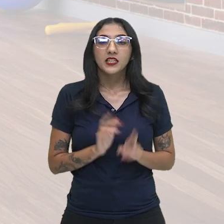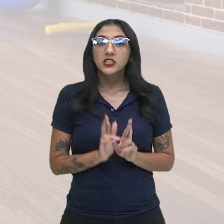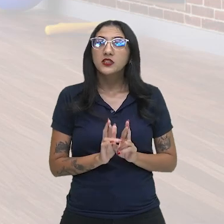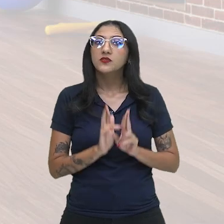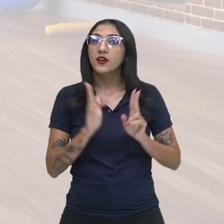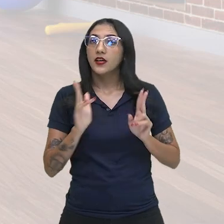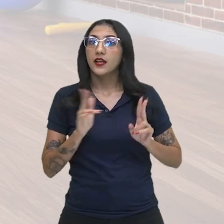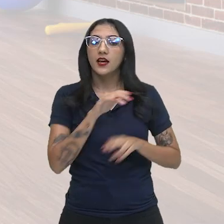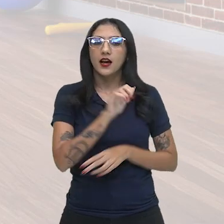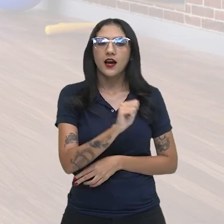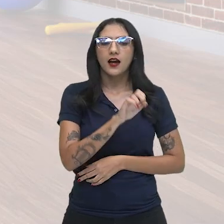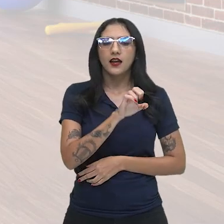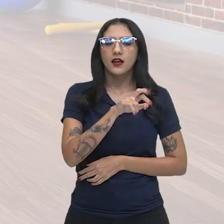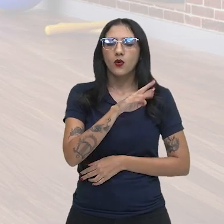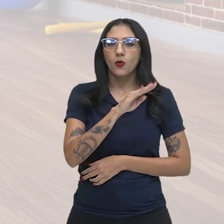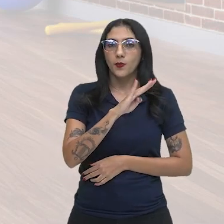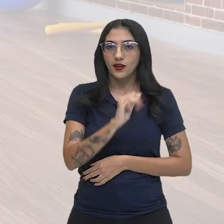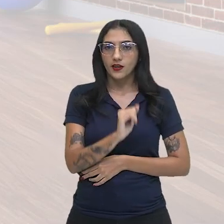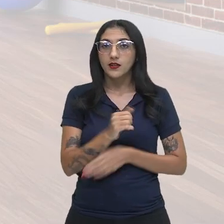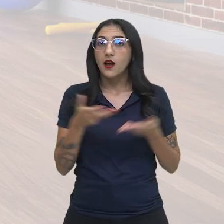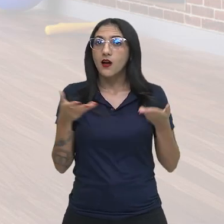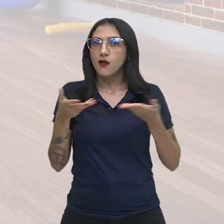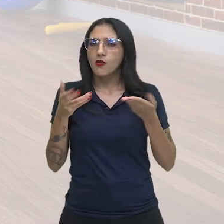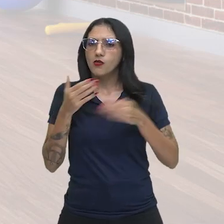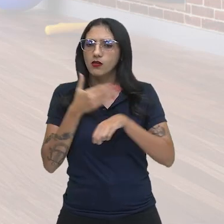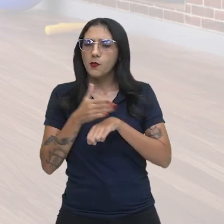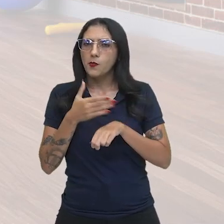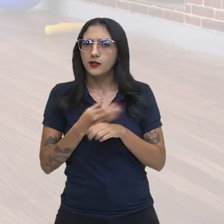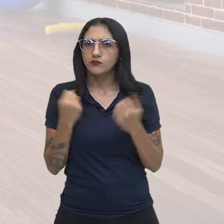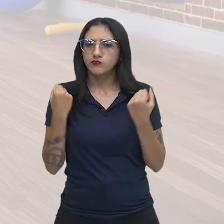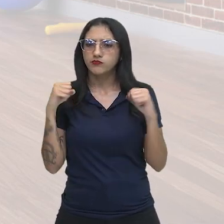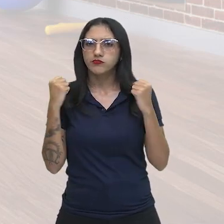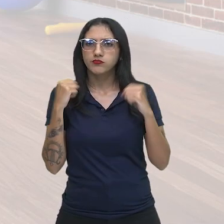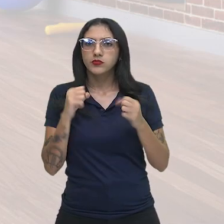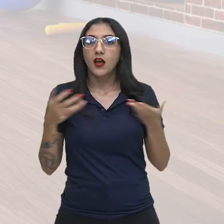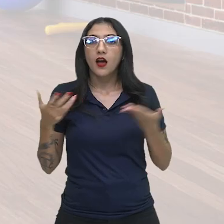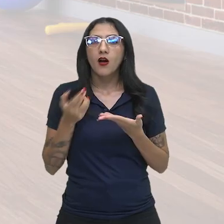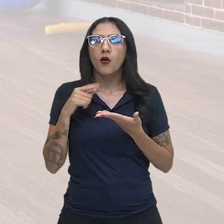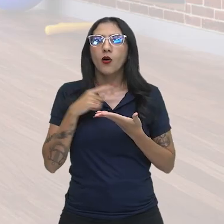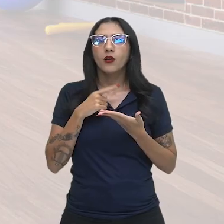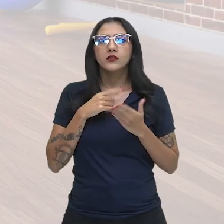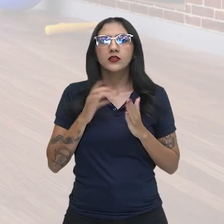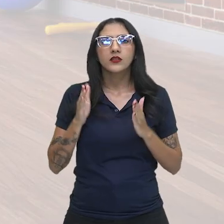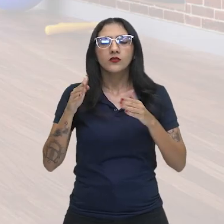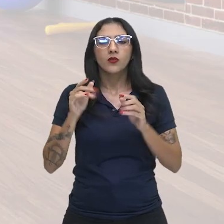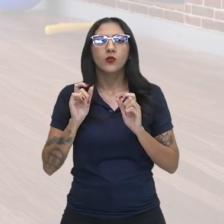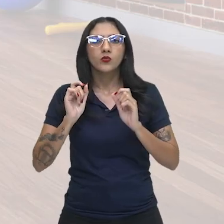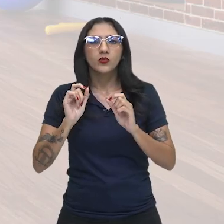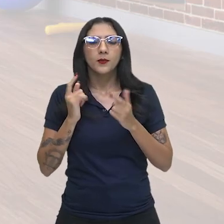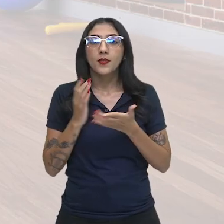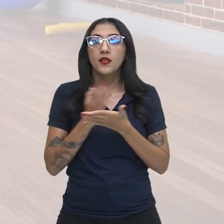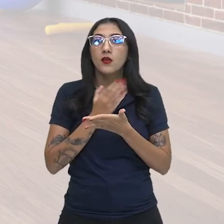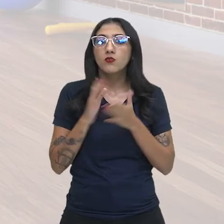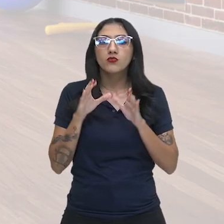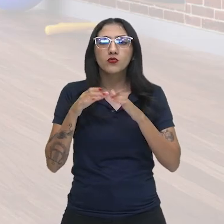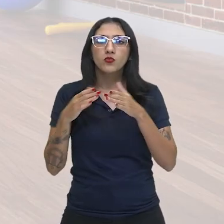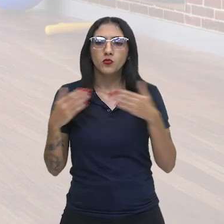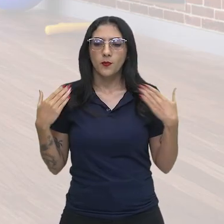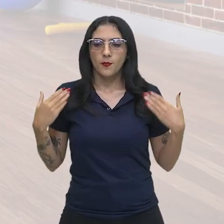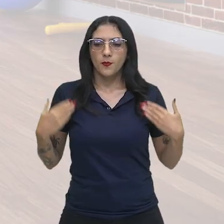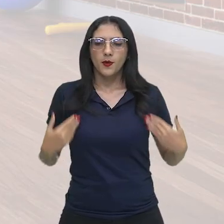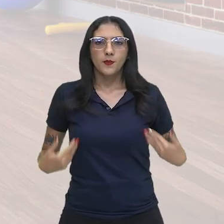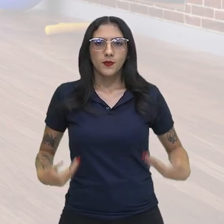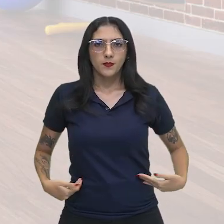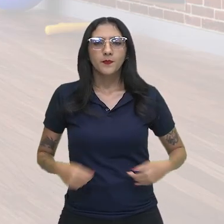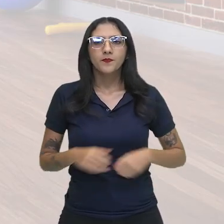ginástica aeróbica, a ginástica localizada, como vocês viram, vai concentrar os movimentos mais no quê? Nos grupos